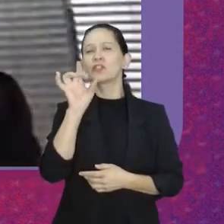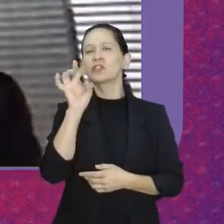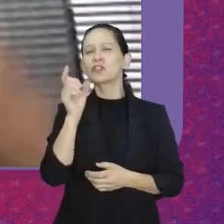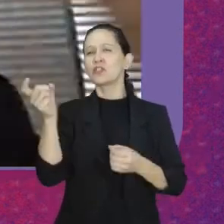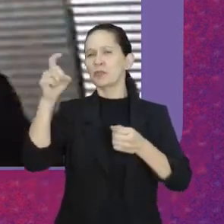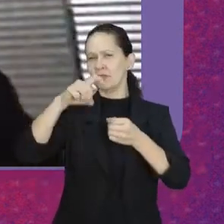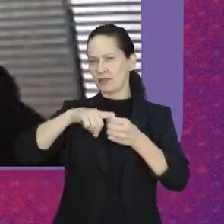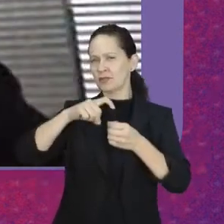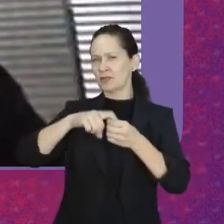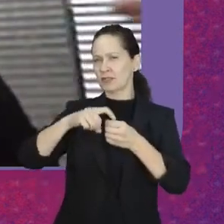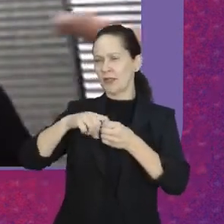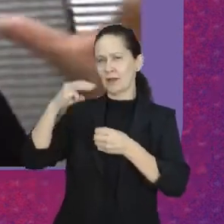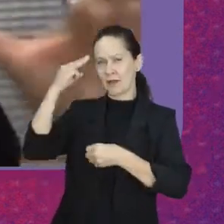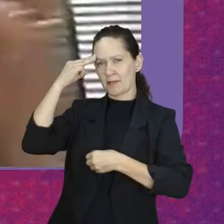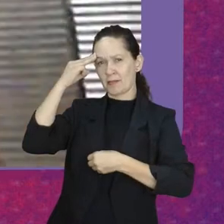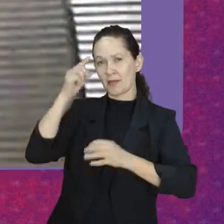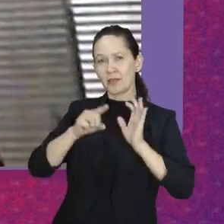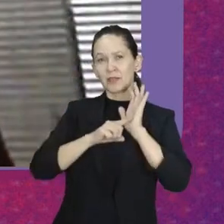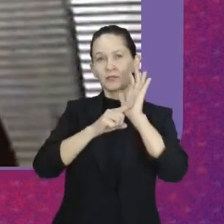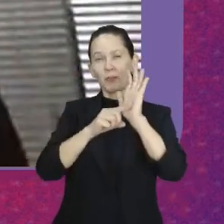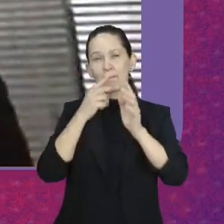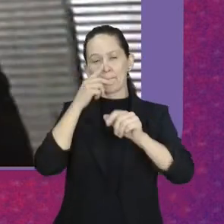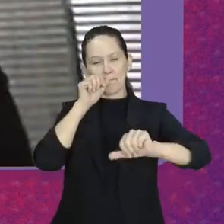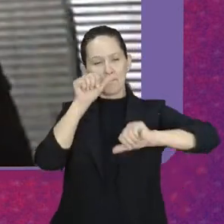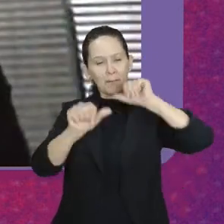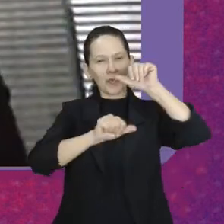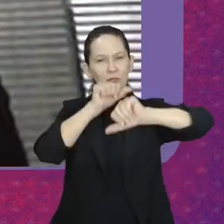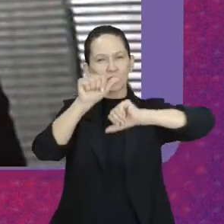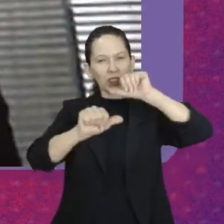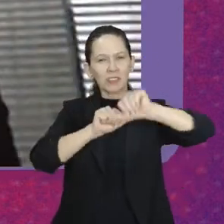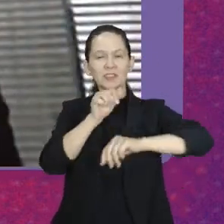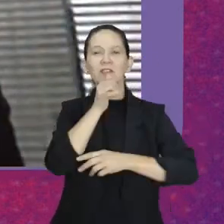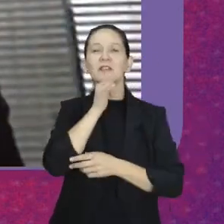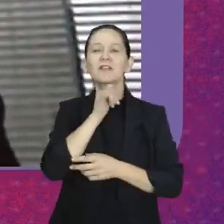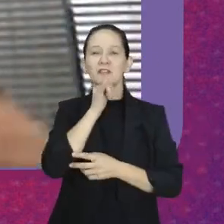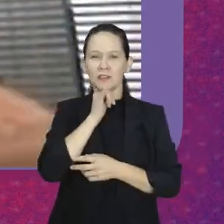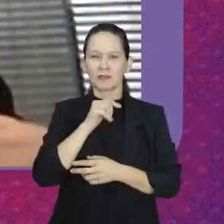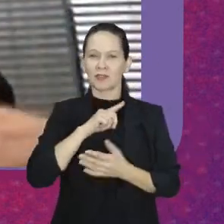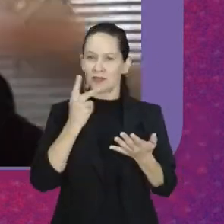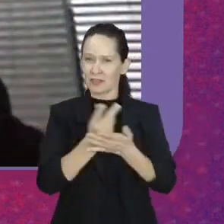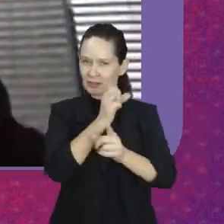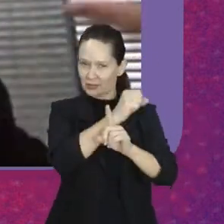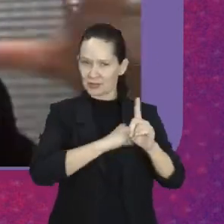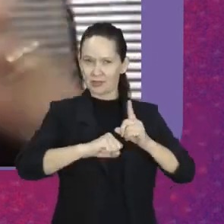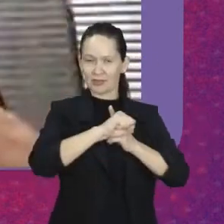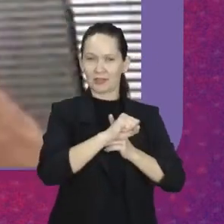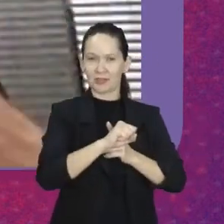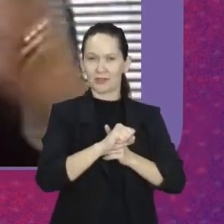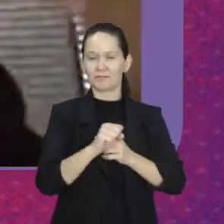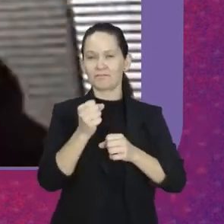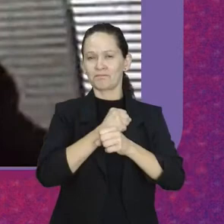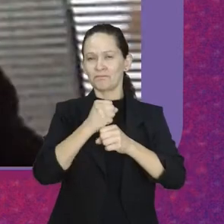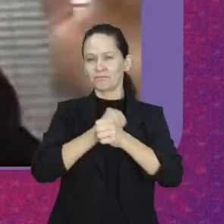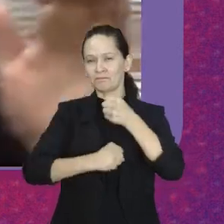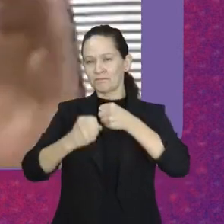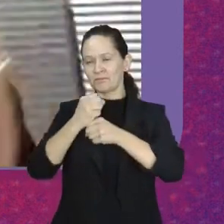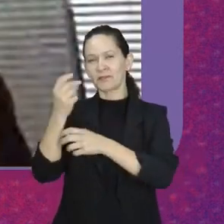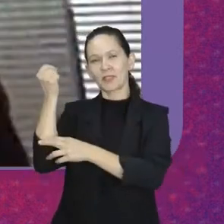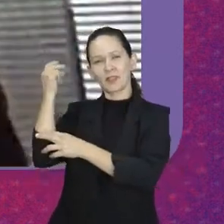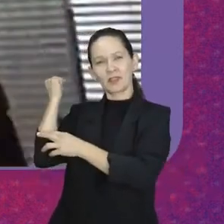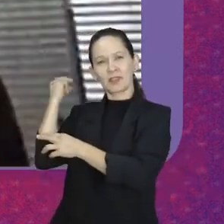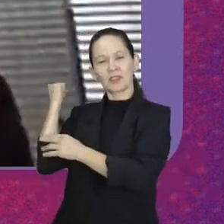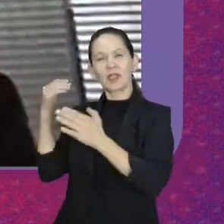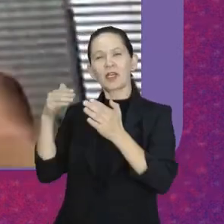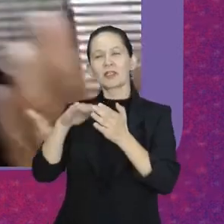recuperar um pouco, né, nós demos até um salto, né, como, por exemplo, alguns anos atrás, até